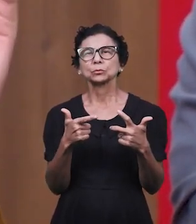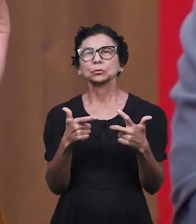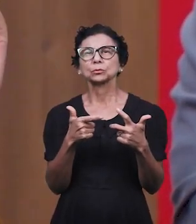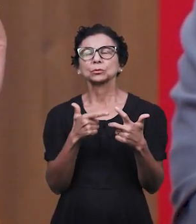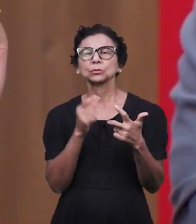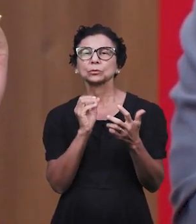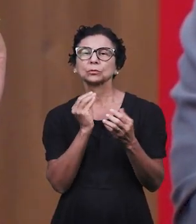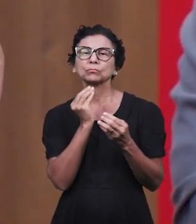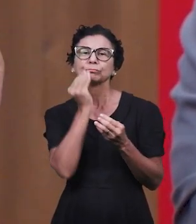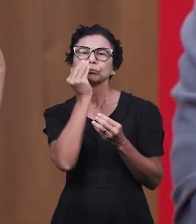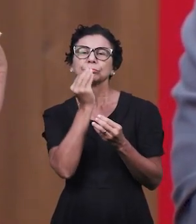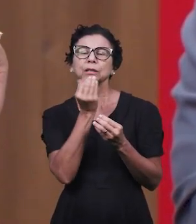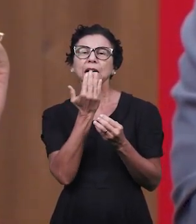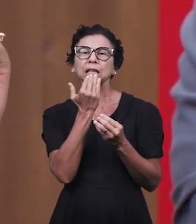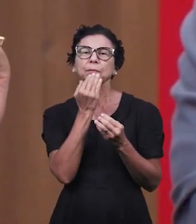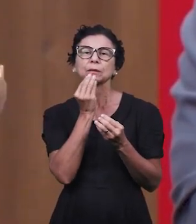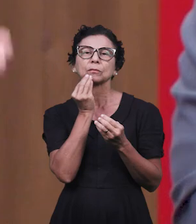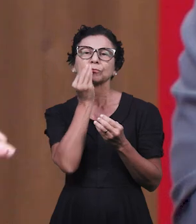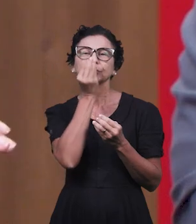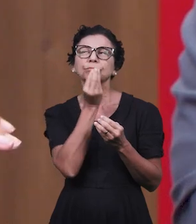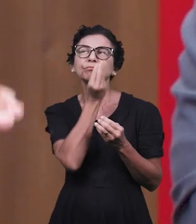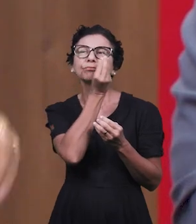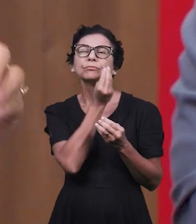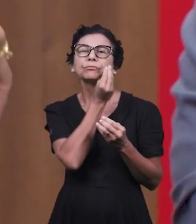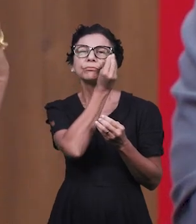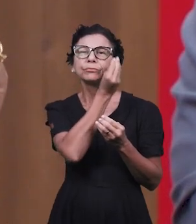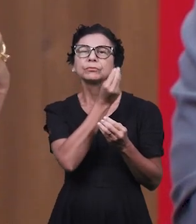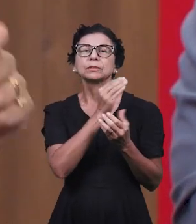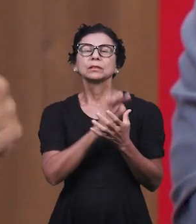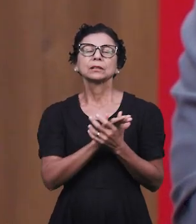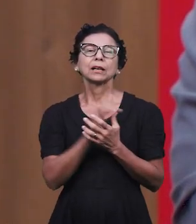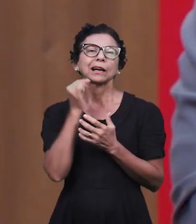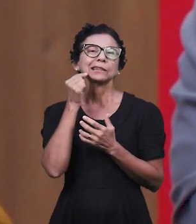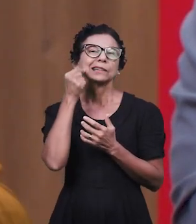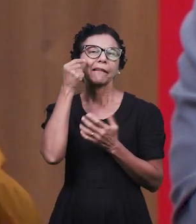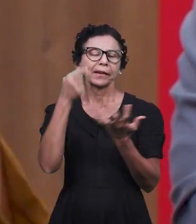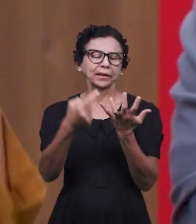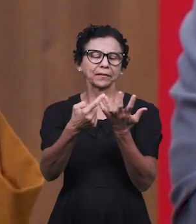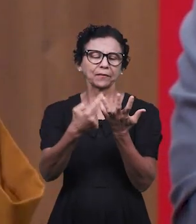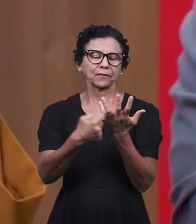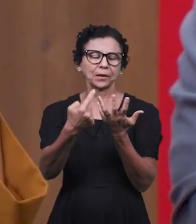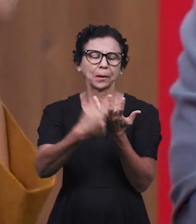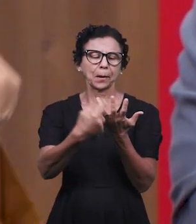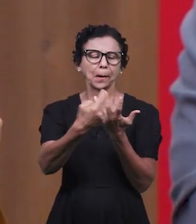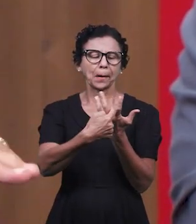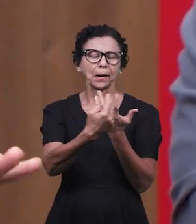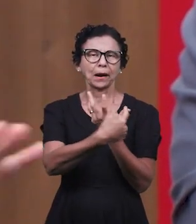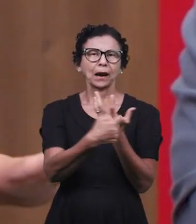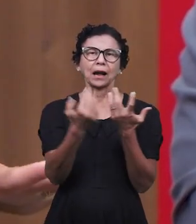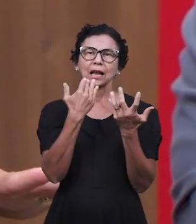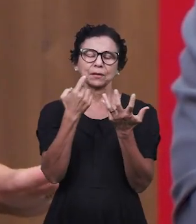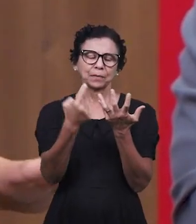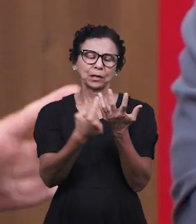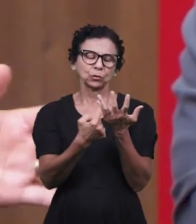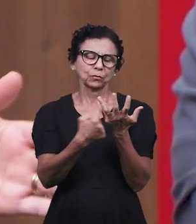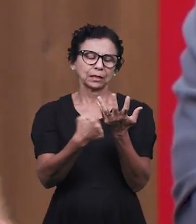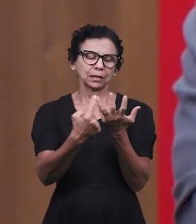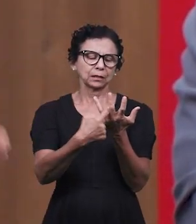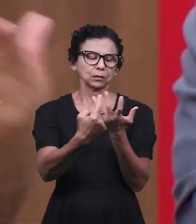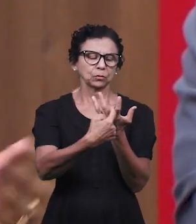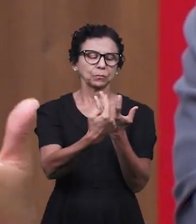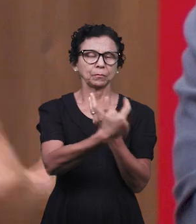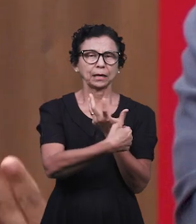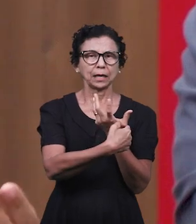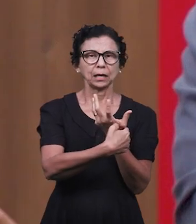sabe? Onde ali a comida, ela entra. Então, às vezes, a gente acha que a gente vai passar o fio dental né? Mas não, a comida